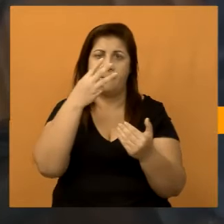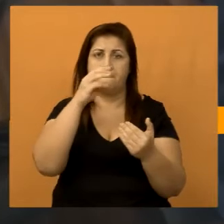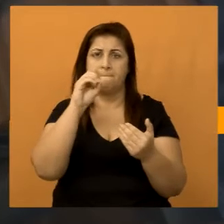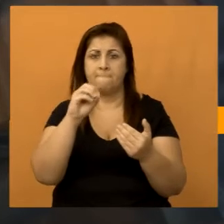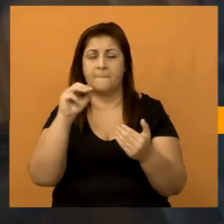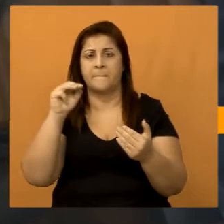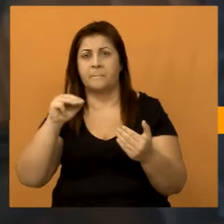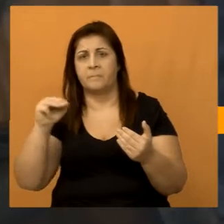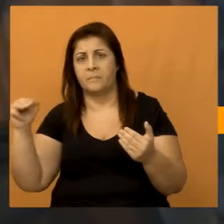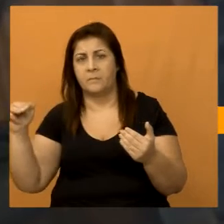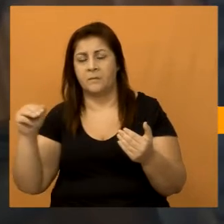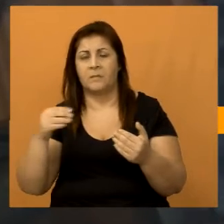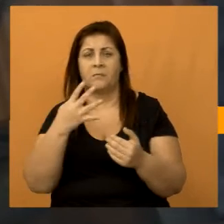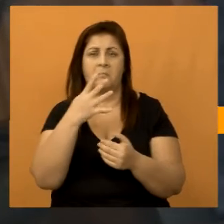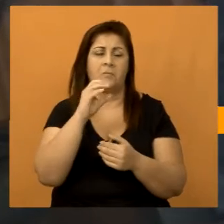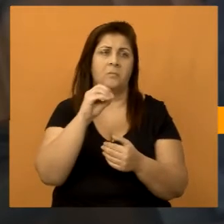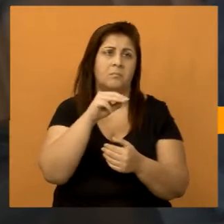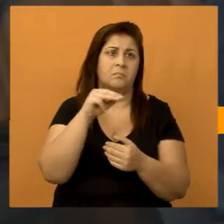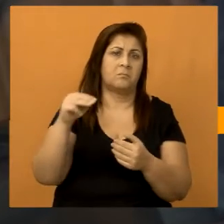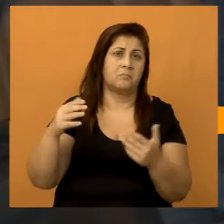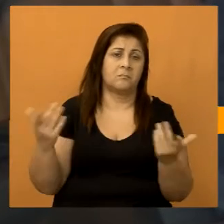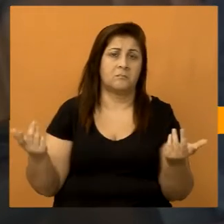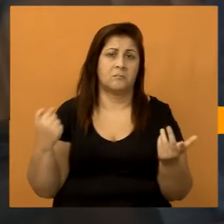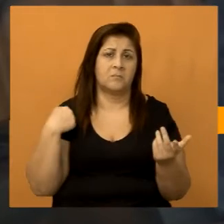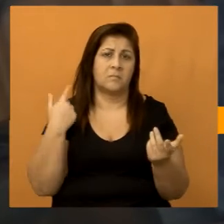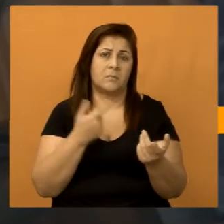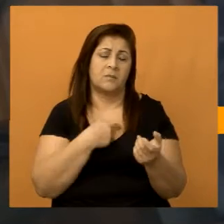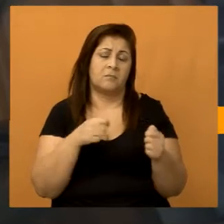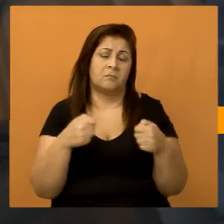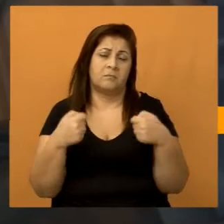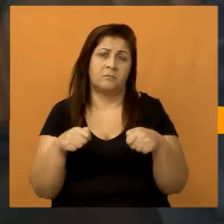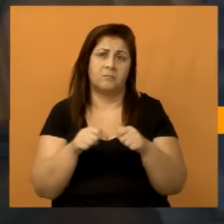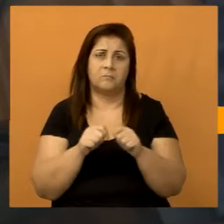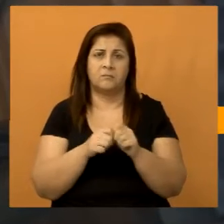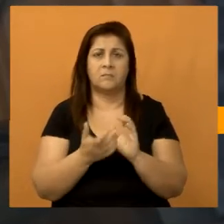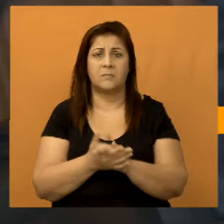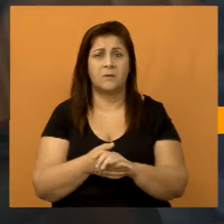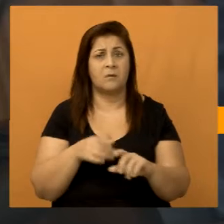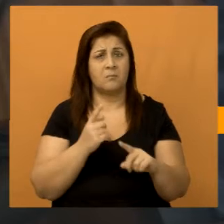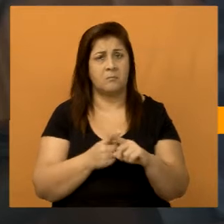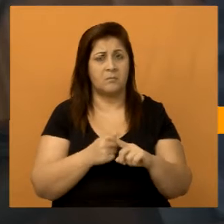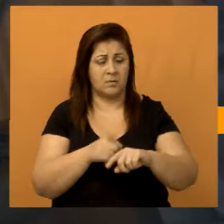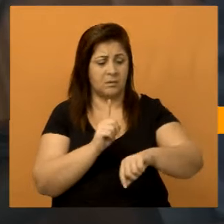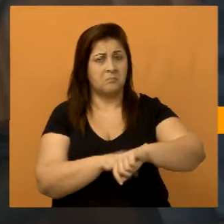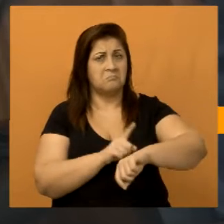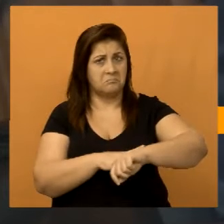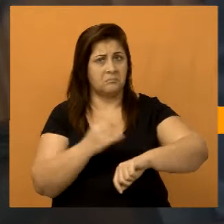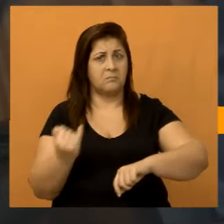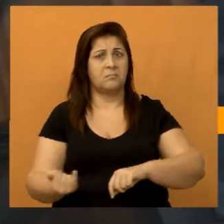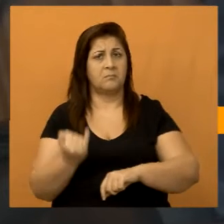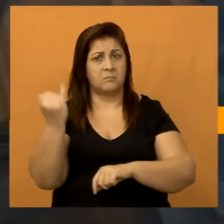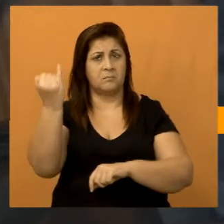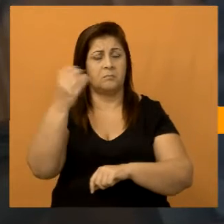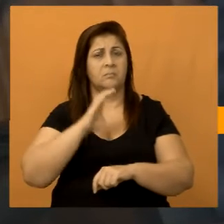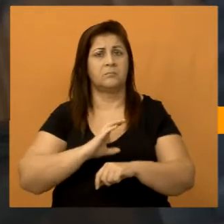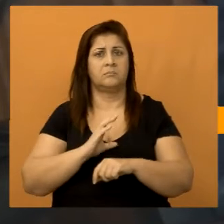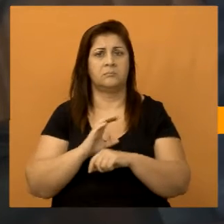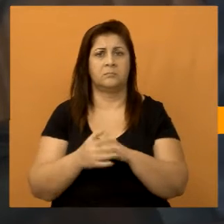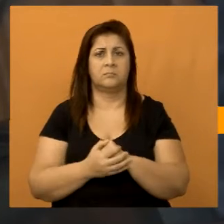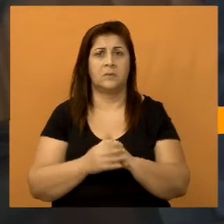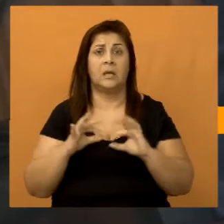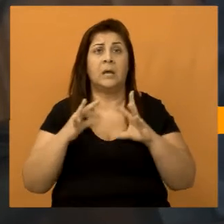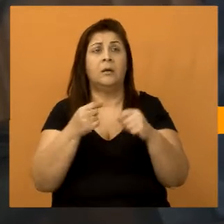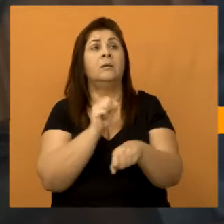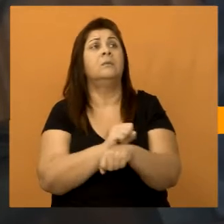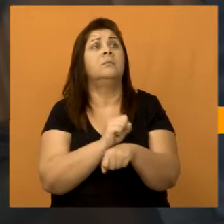minutos, 40 minutos, eu acho que temos que fazer sim, porque é um momento muito importante para a nossa cidade. Está todo